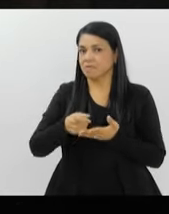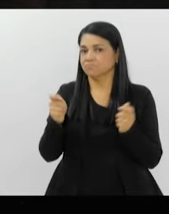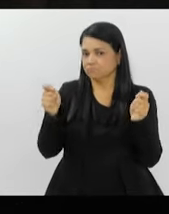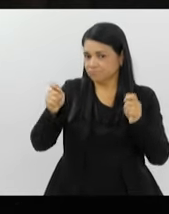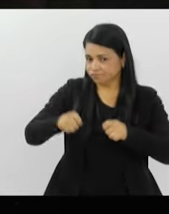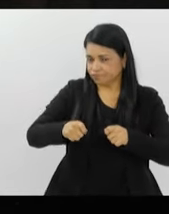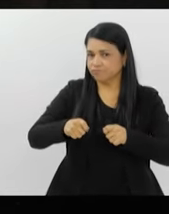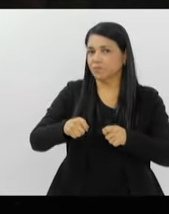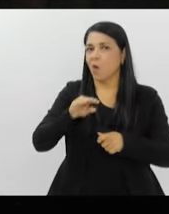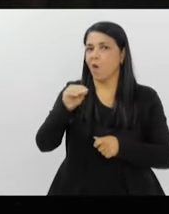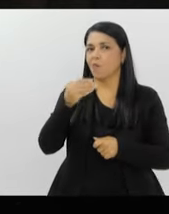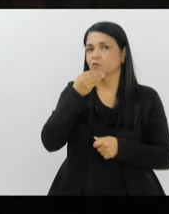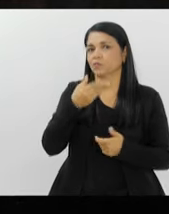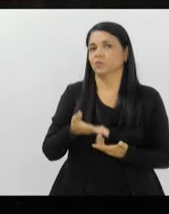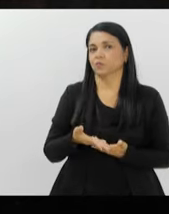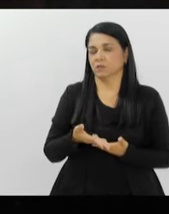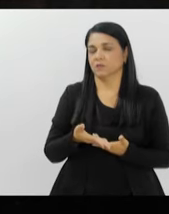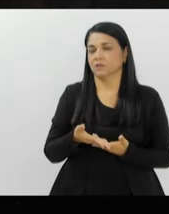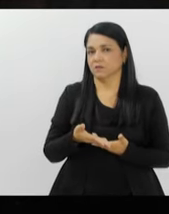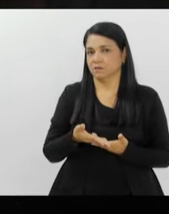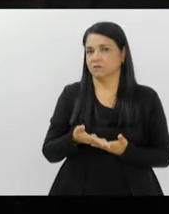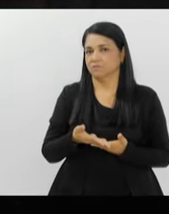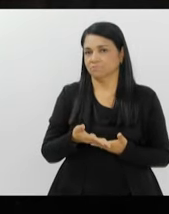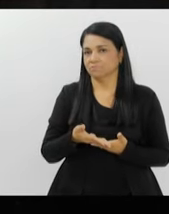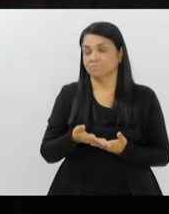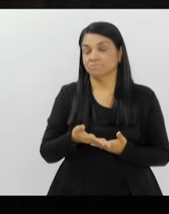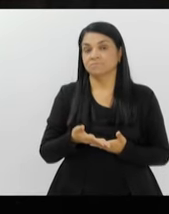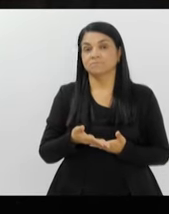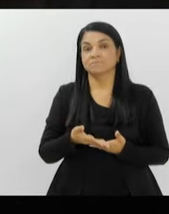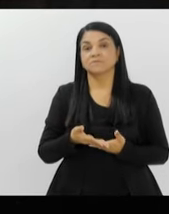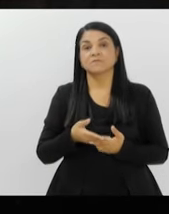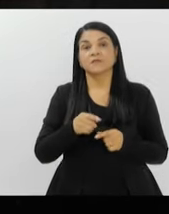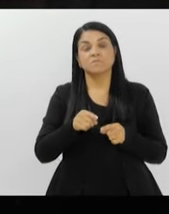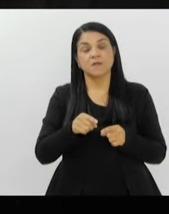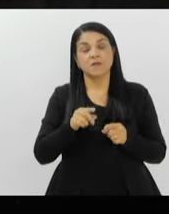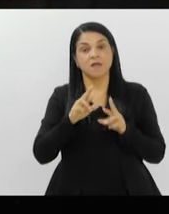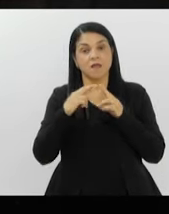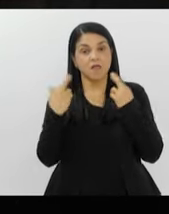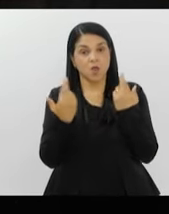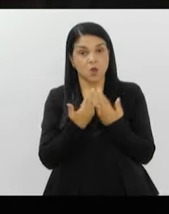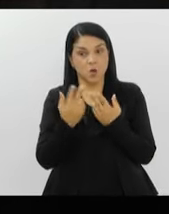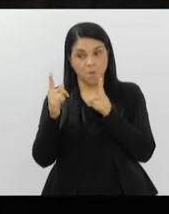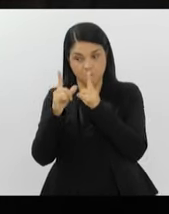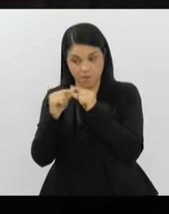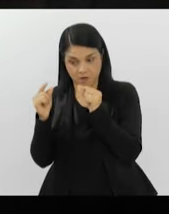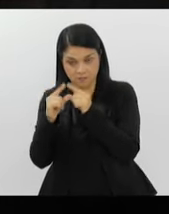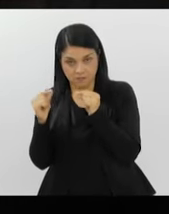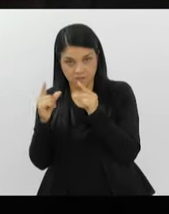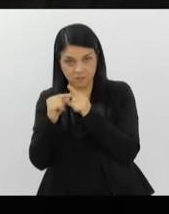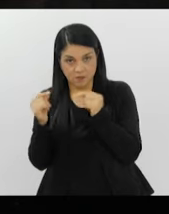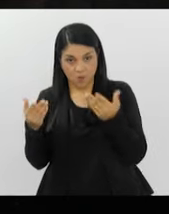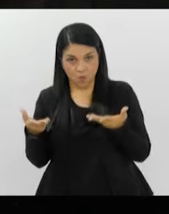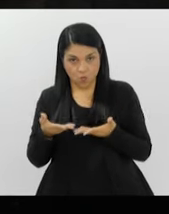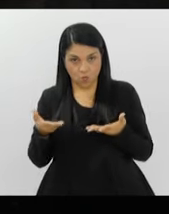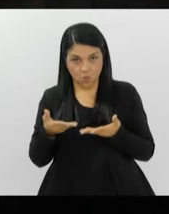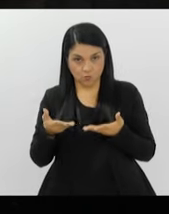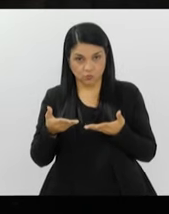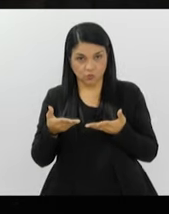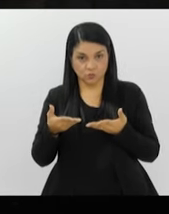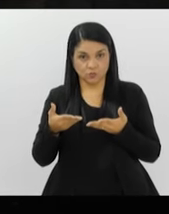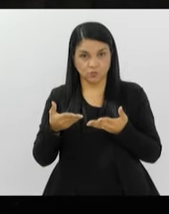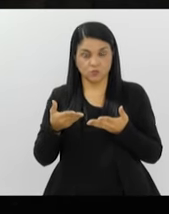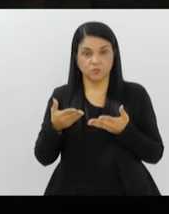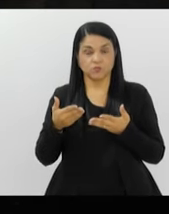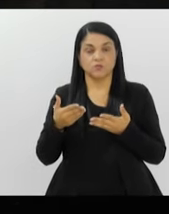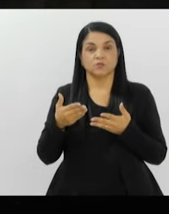ninguém nega que a tese não seja oportuna mas a reunião de Brasília hoje que o convocada